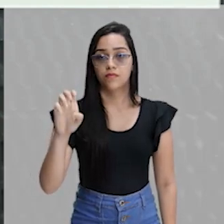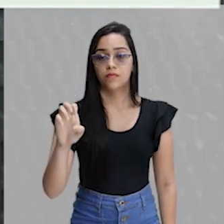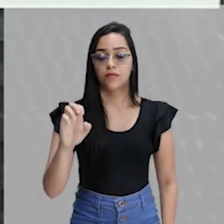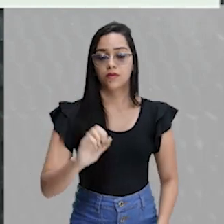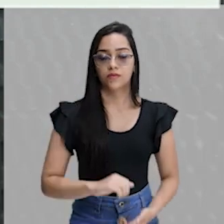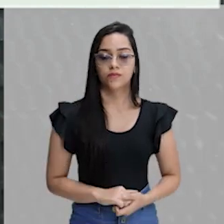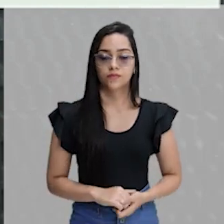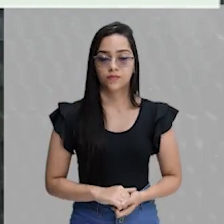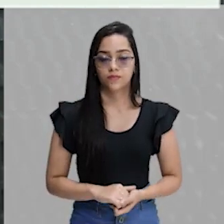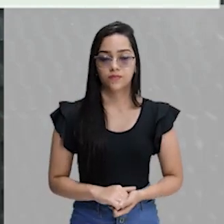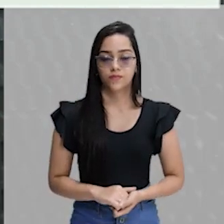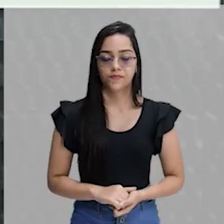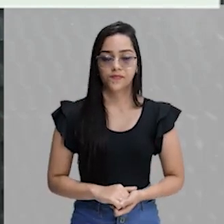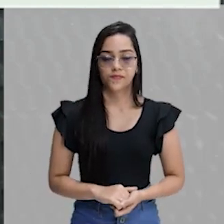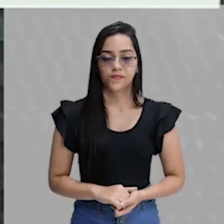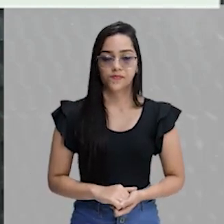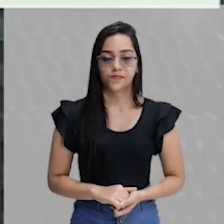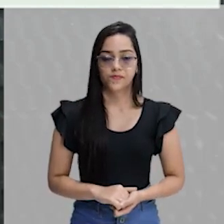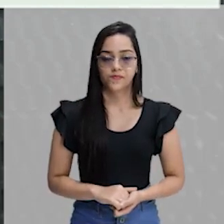velocidade.